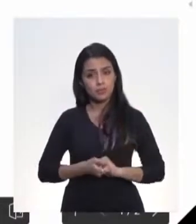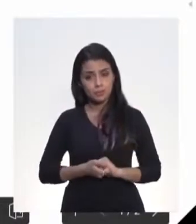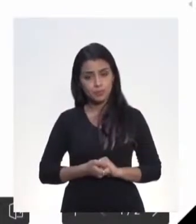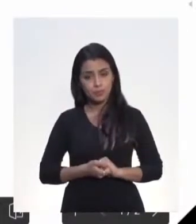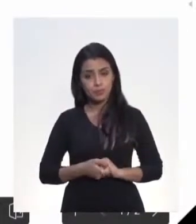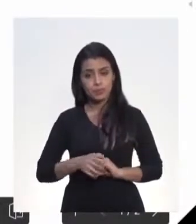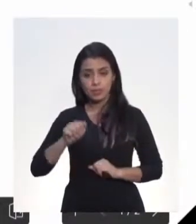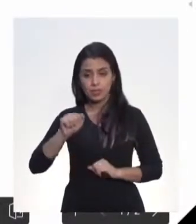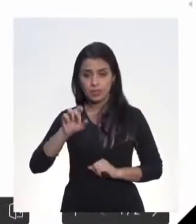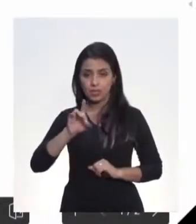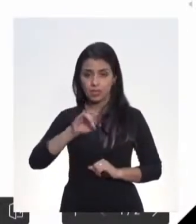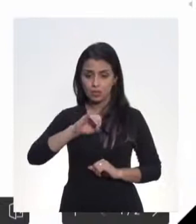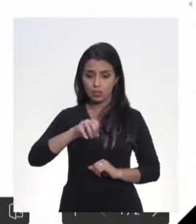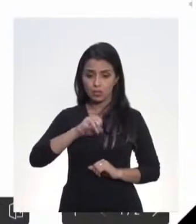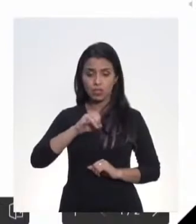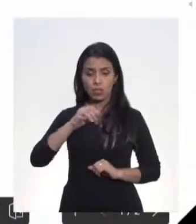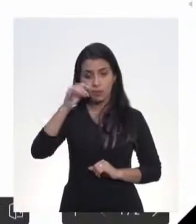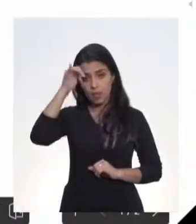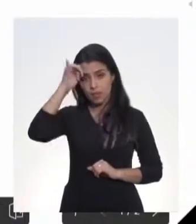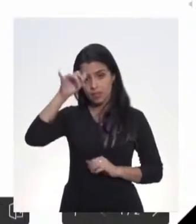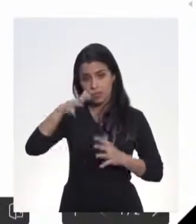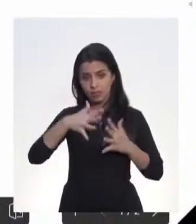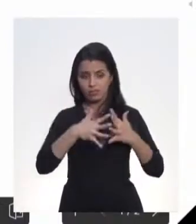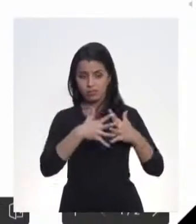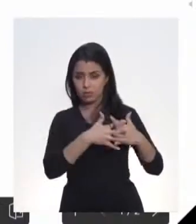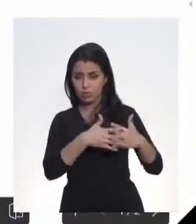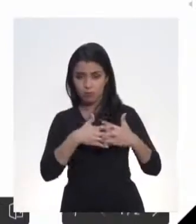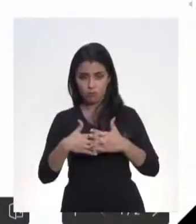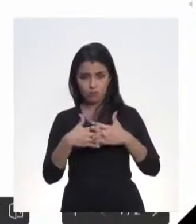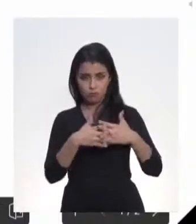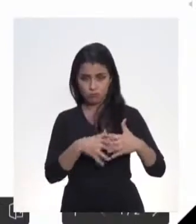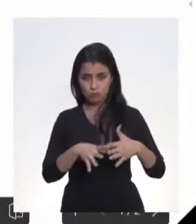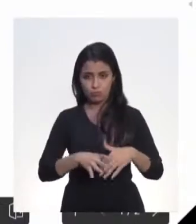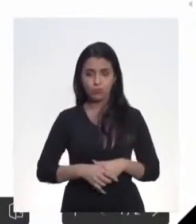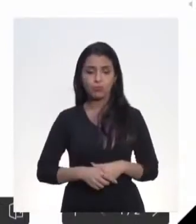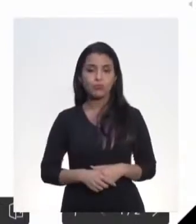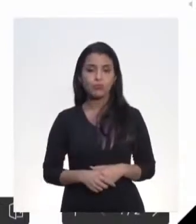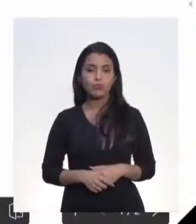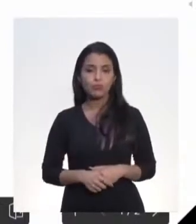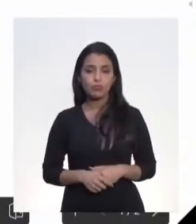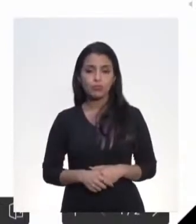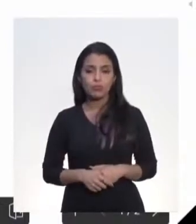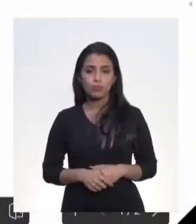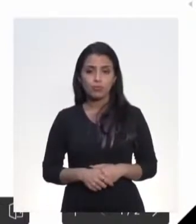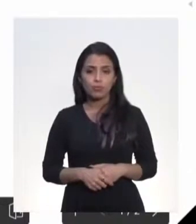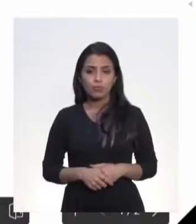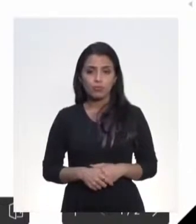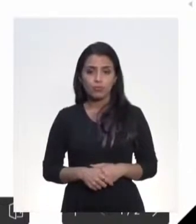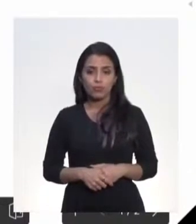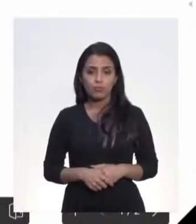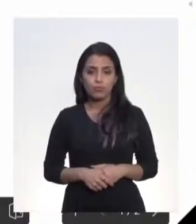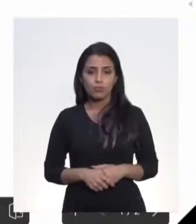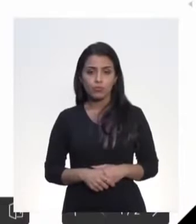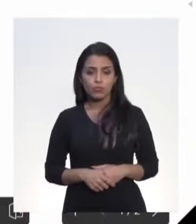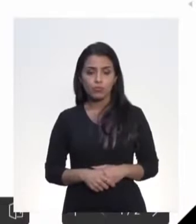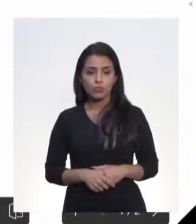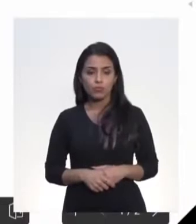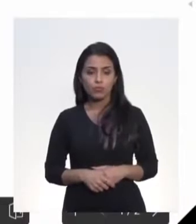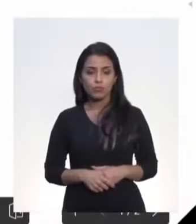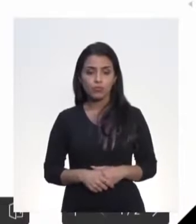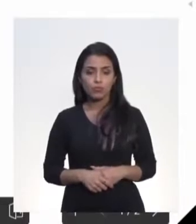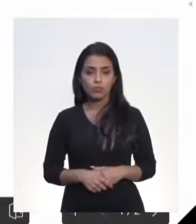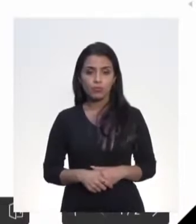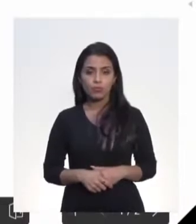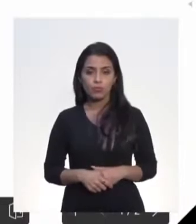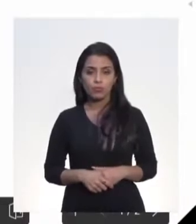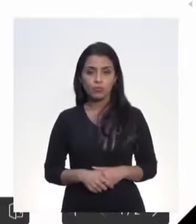um ADJ aqui, porque senão a gente confunde com um ADV, né? Uhum. Restritiva. Ai, gente, esse nome